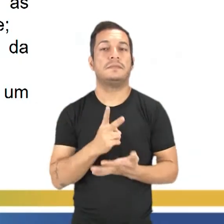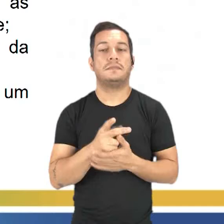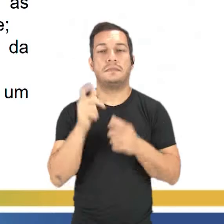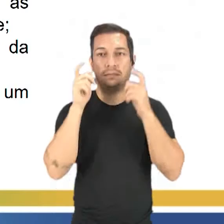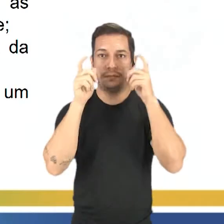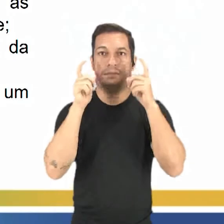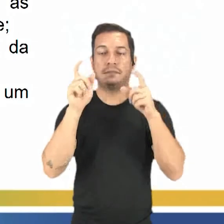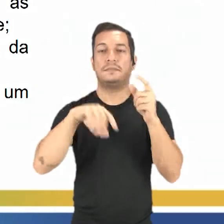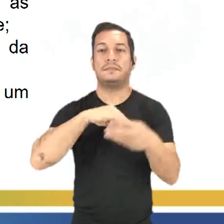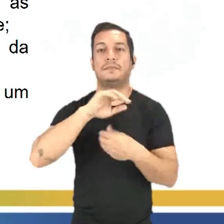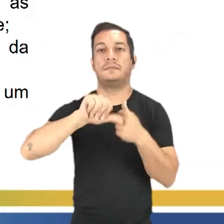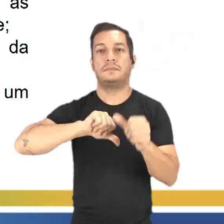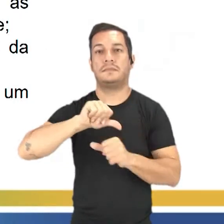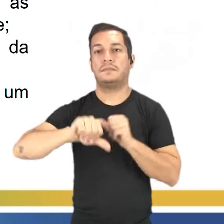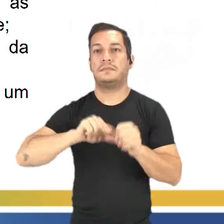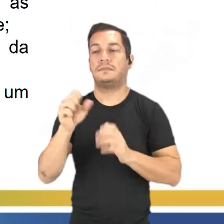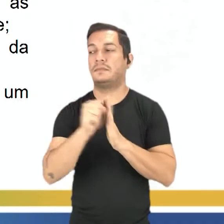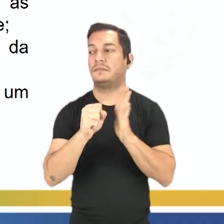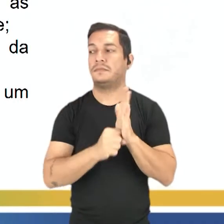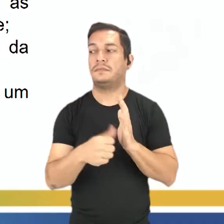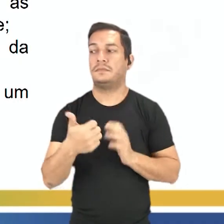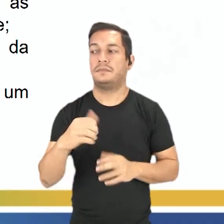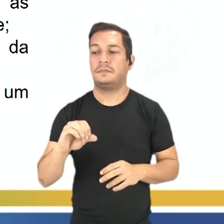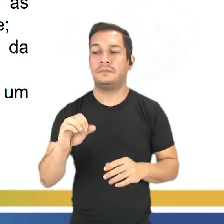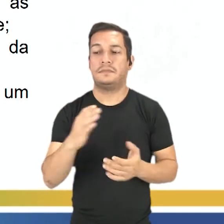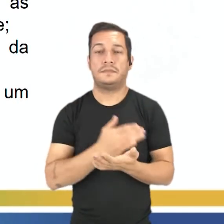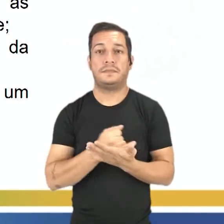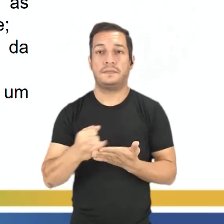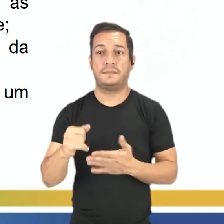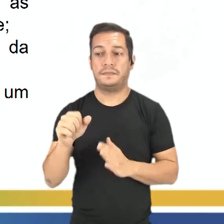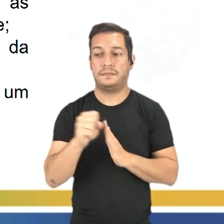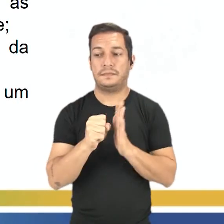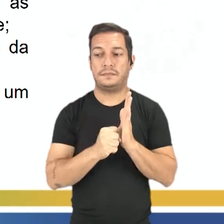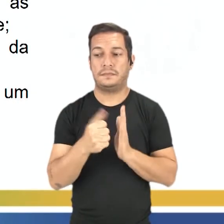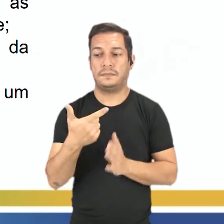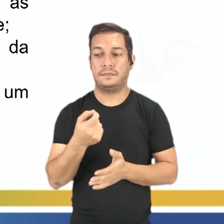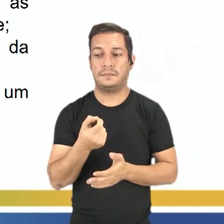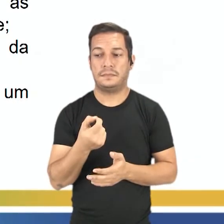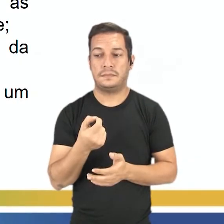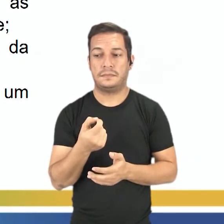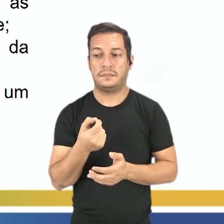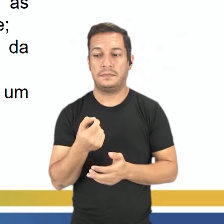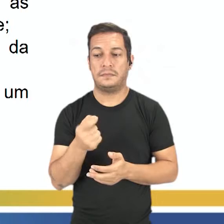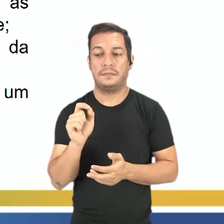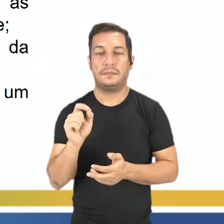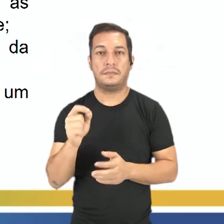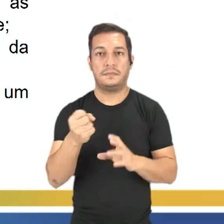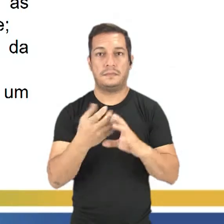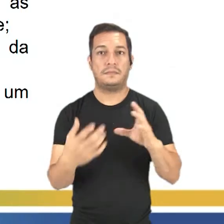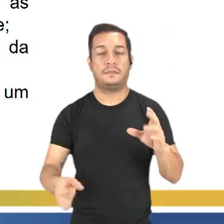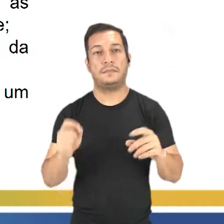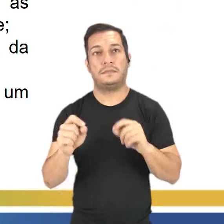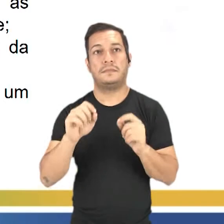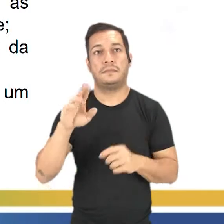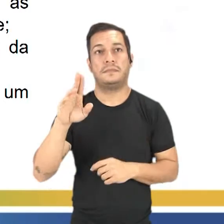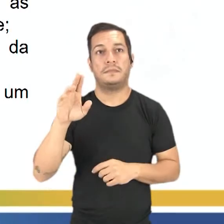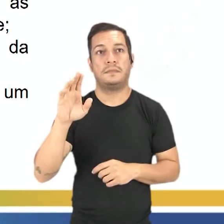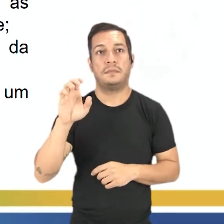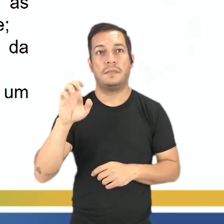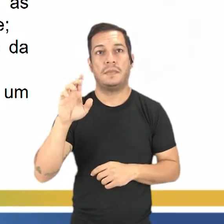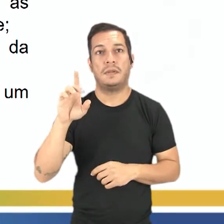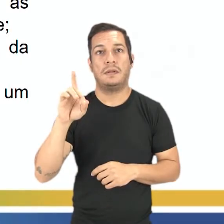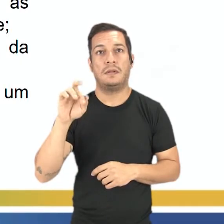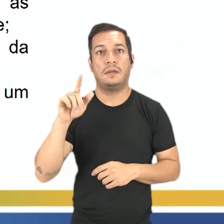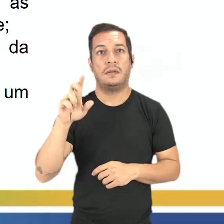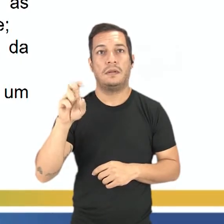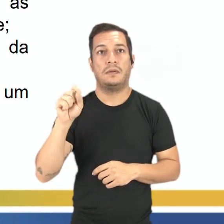atentos às transformações do século XIX e o início do século XX? O seu traço mais característico é o endeusamento da